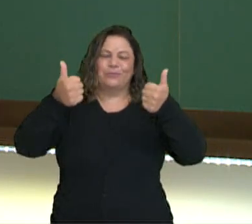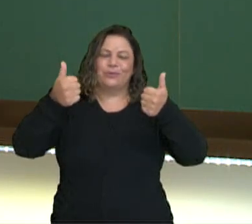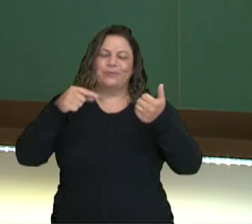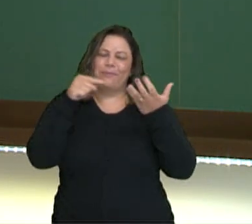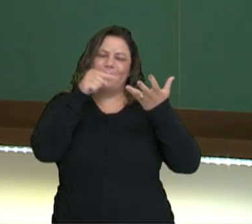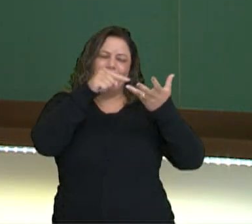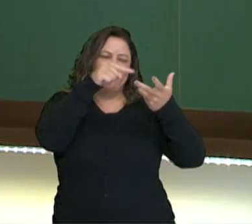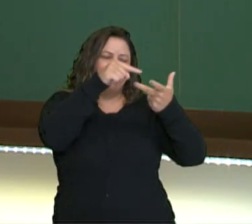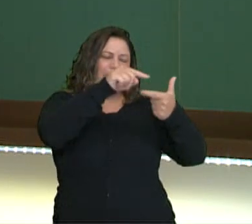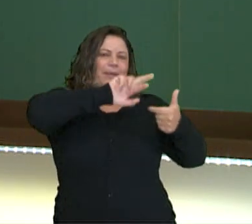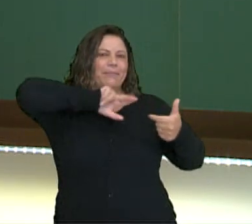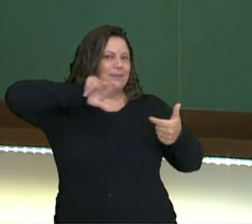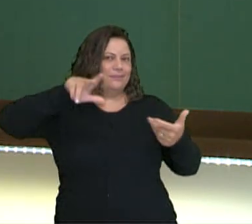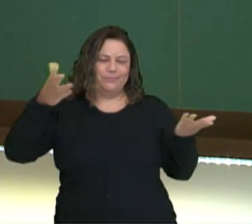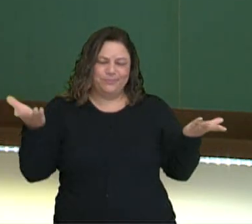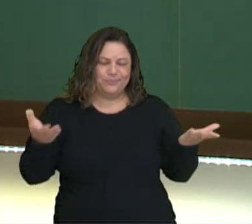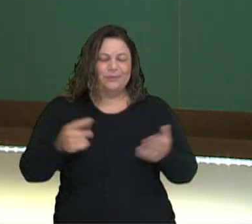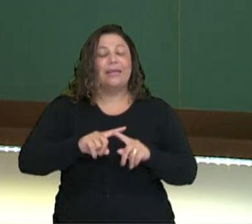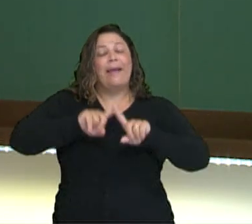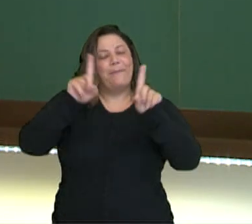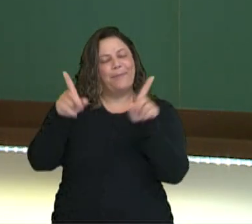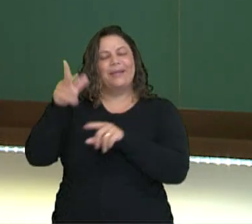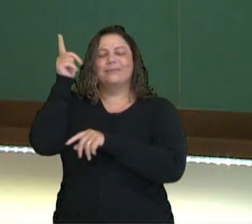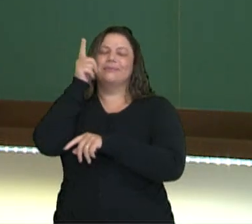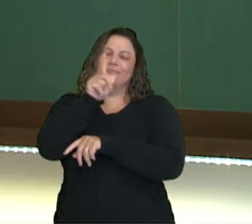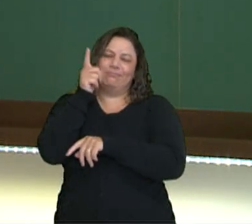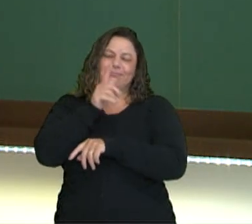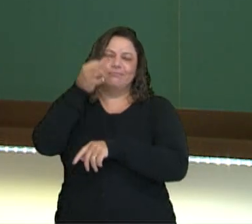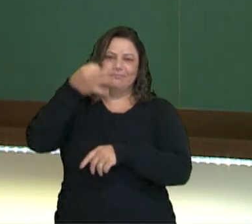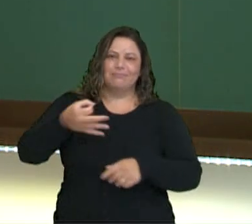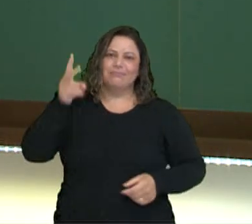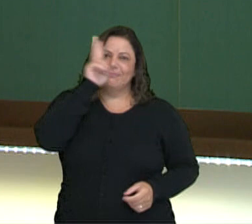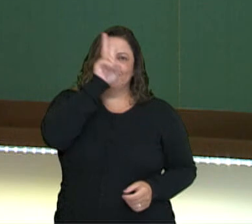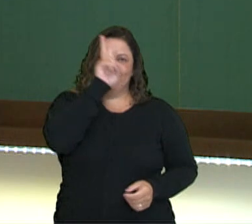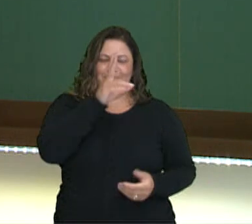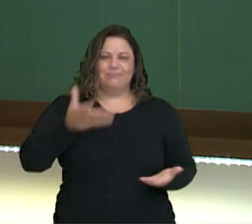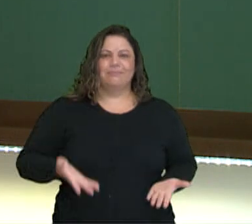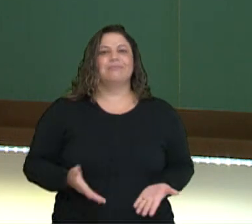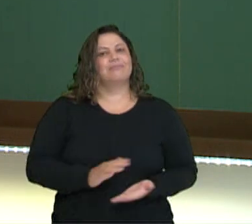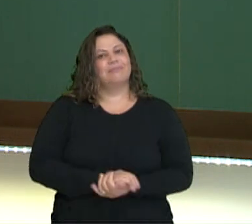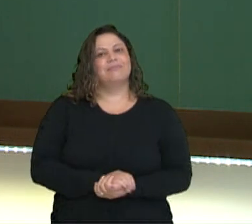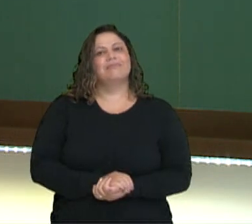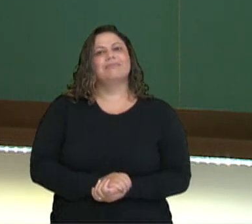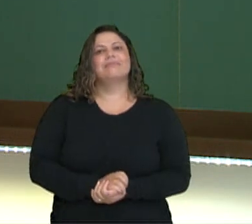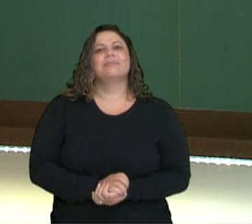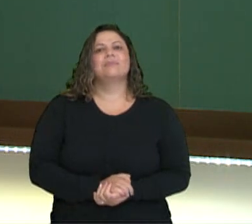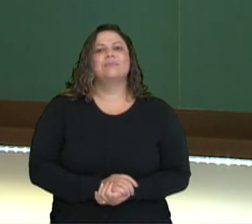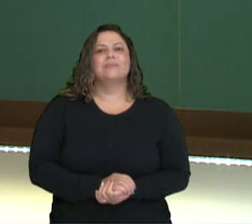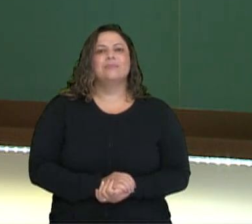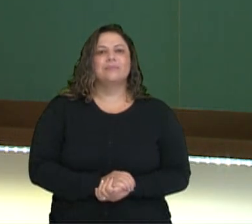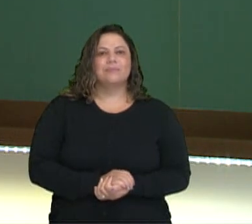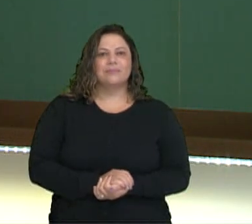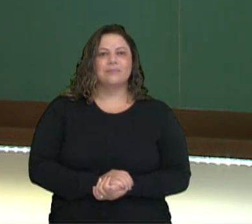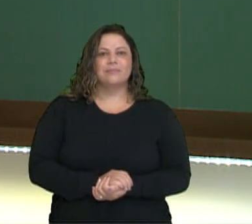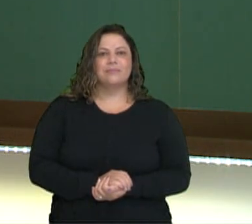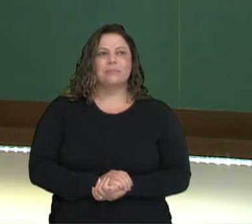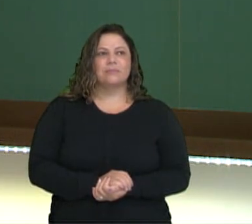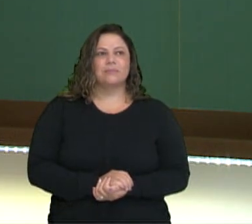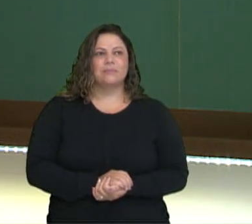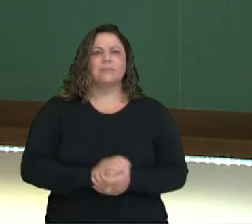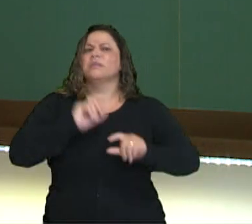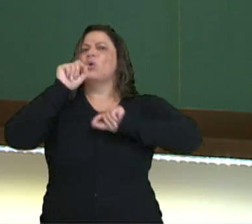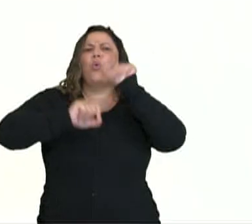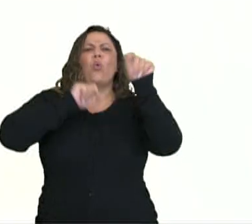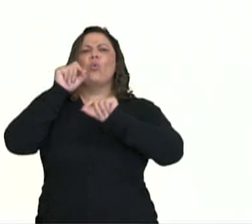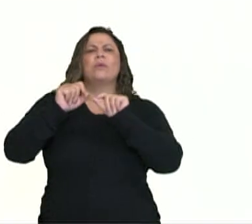citar todos aqui, mas com certeza você lembrou um deles. Tá certo, pessoal? Vamos continuar? O que